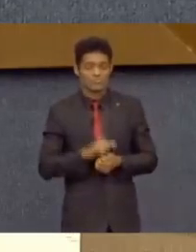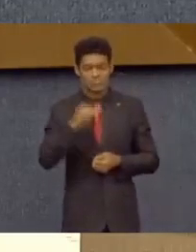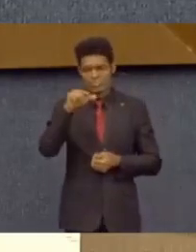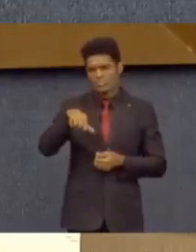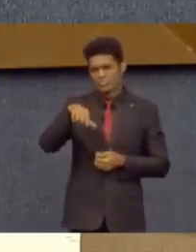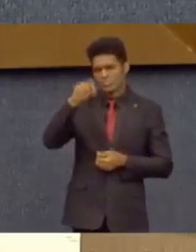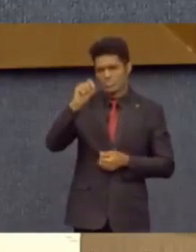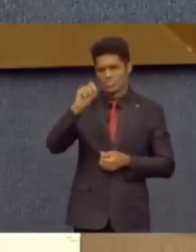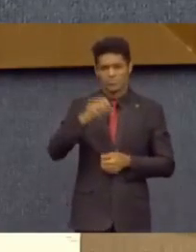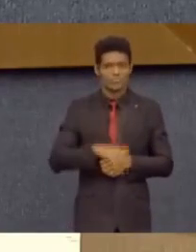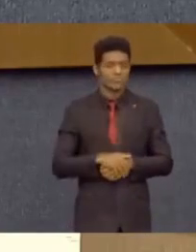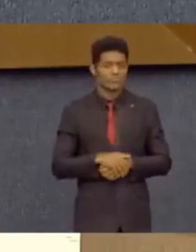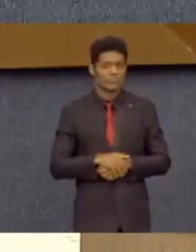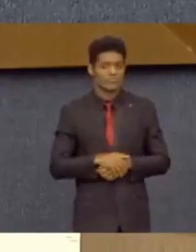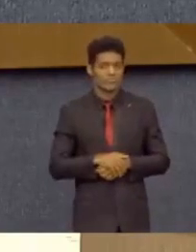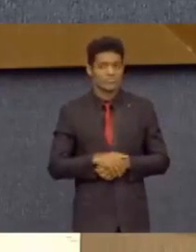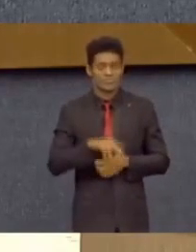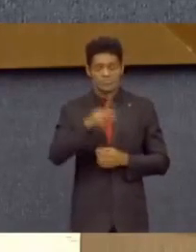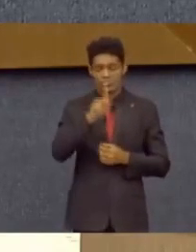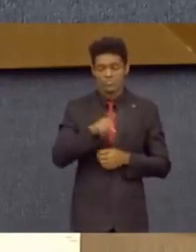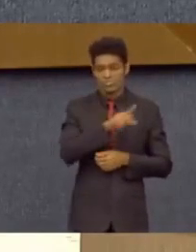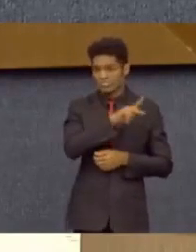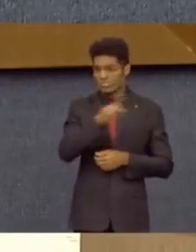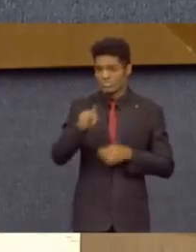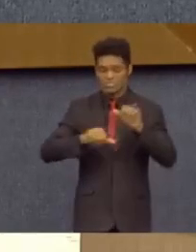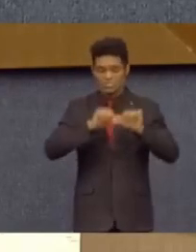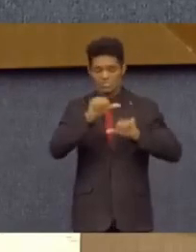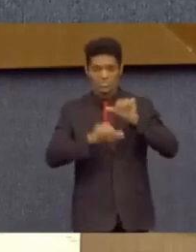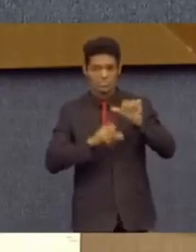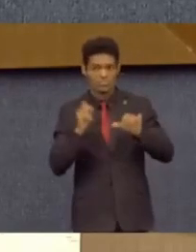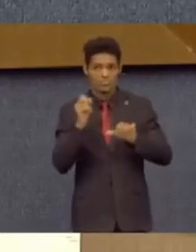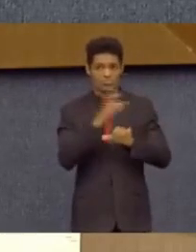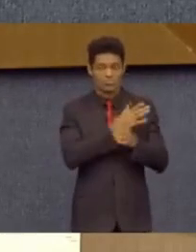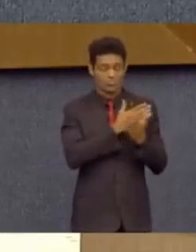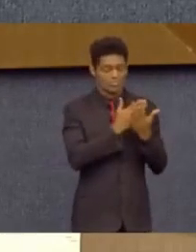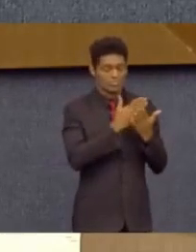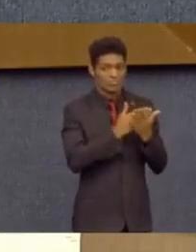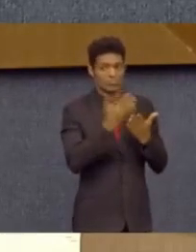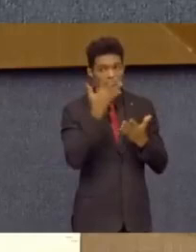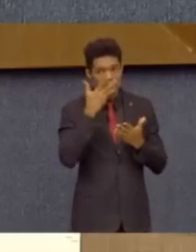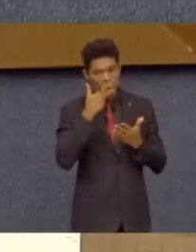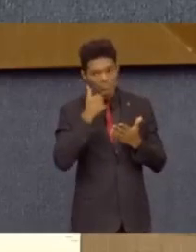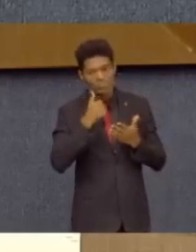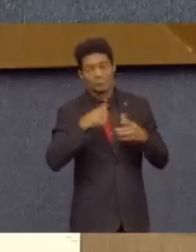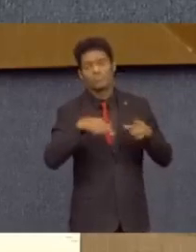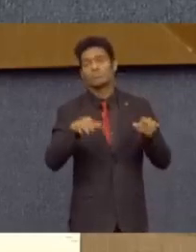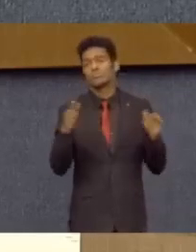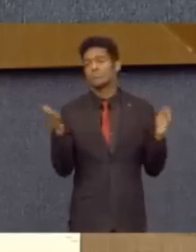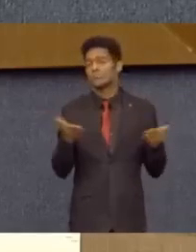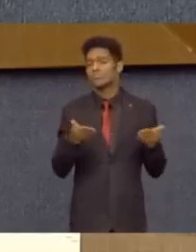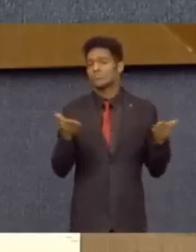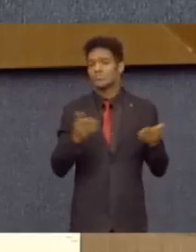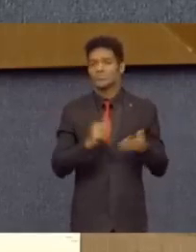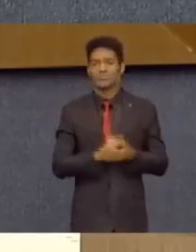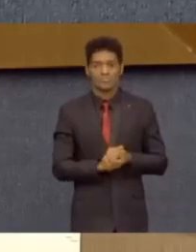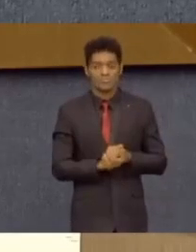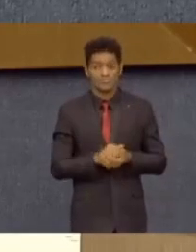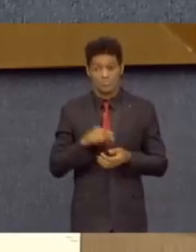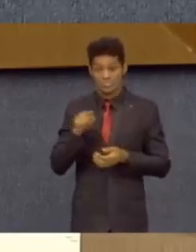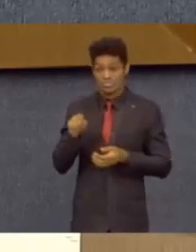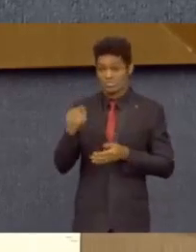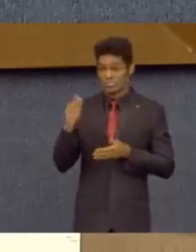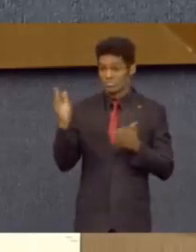o sacerdócio já deu seus sinais desde a mais tenra idade. Ainda criança,